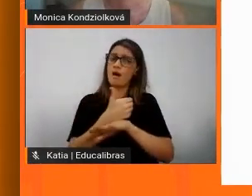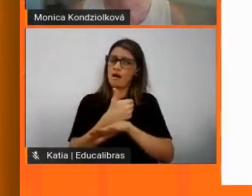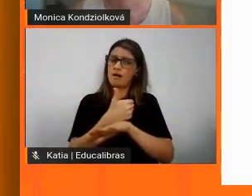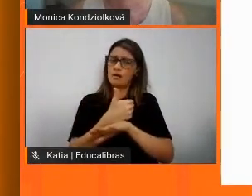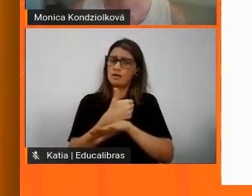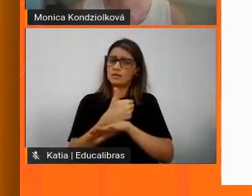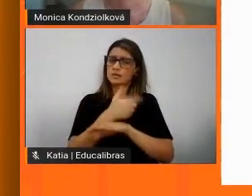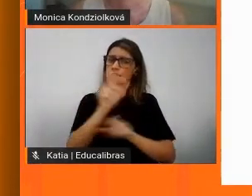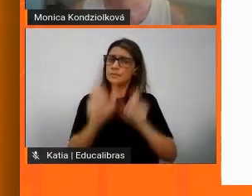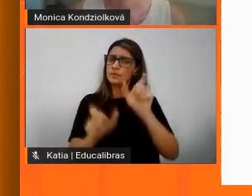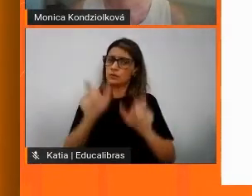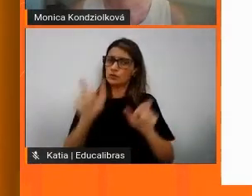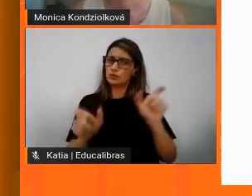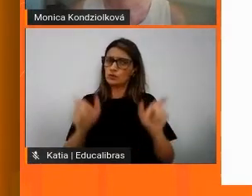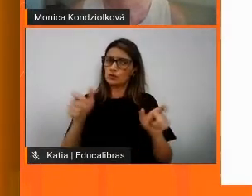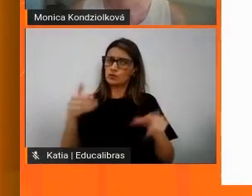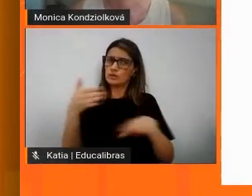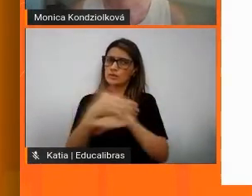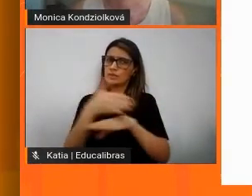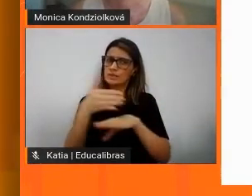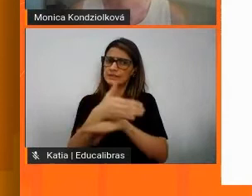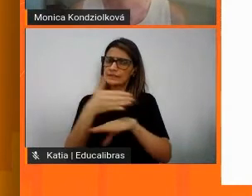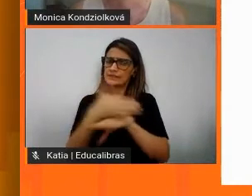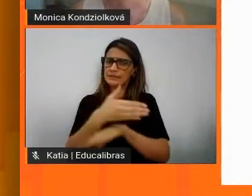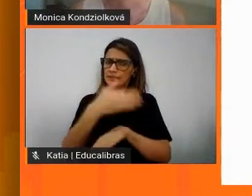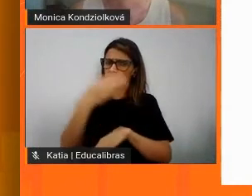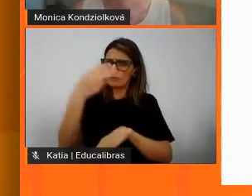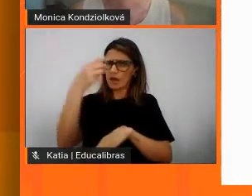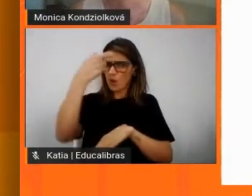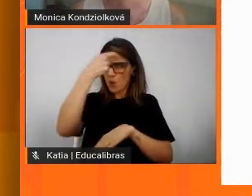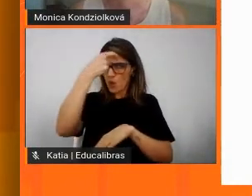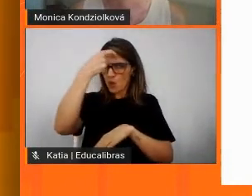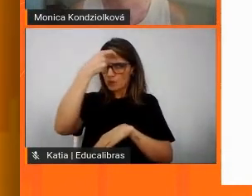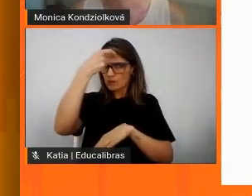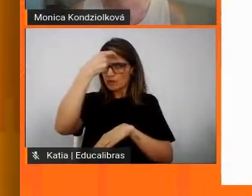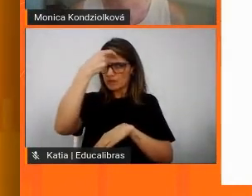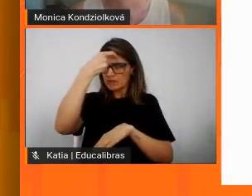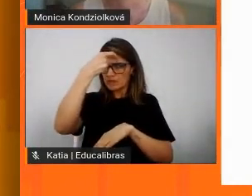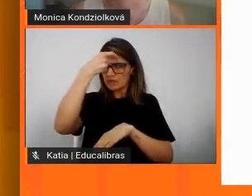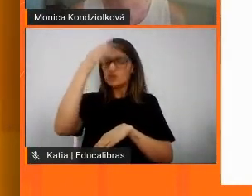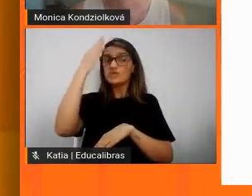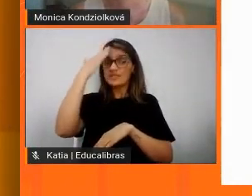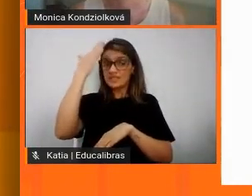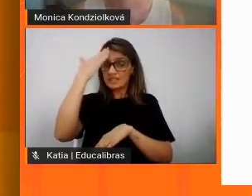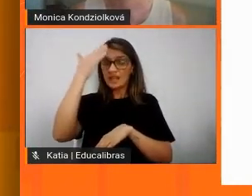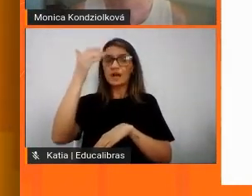cidadãos integrados e conscientes de como as mudanças na sociedade